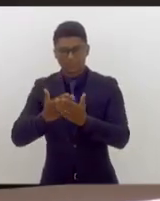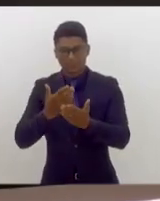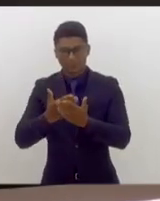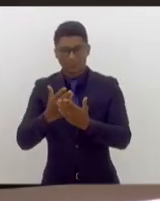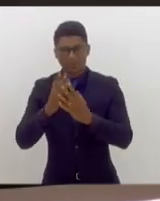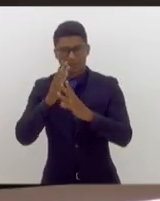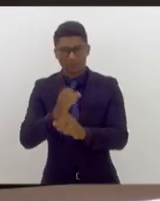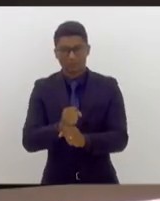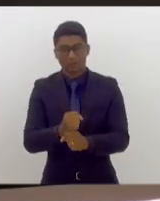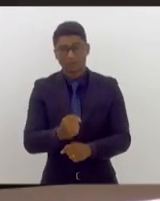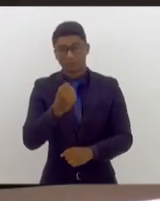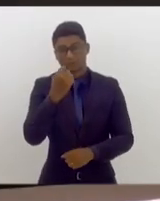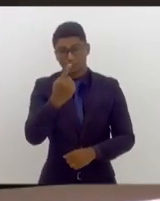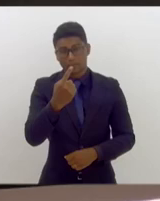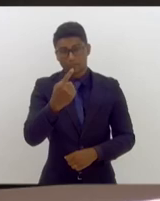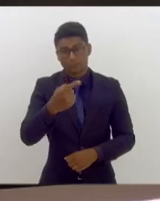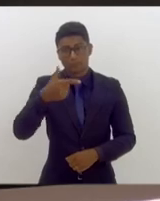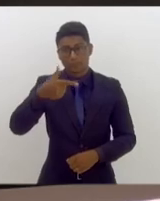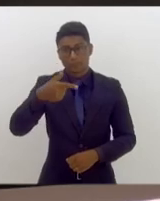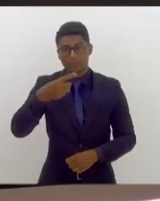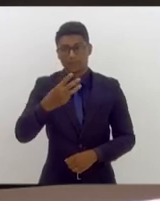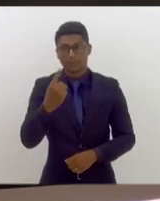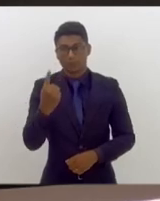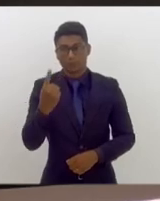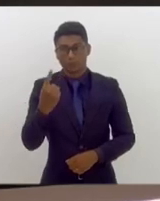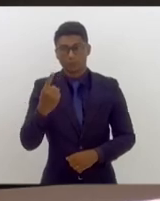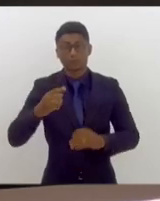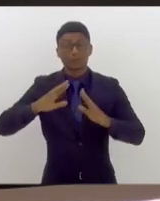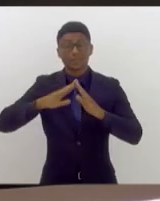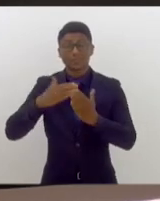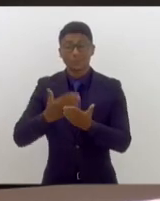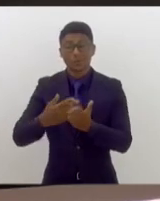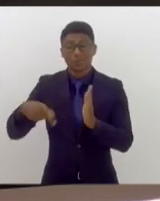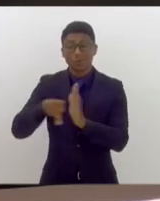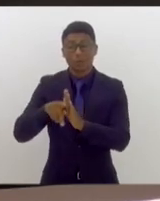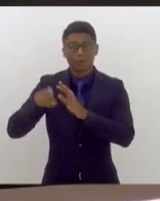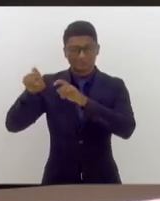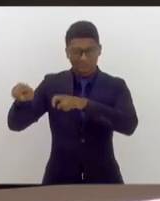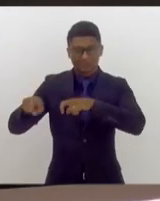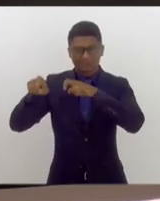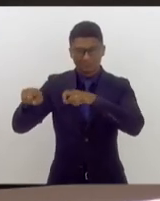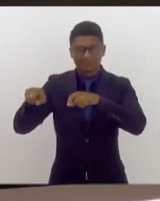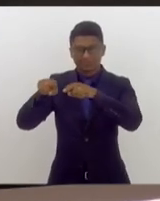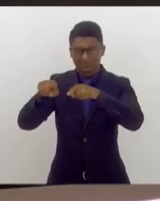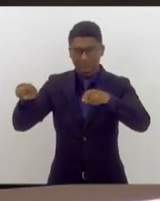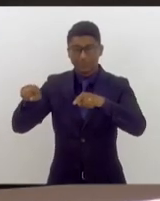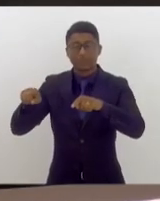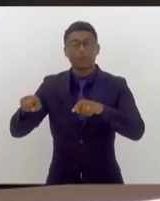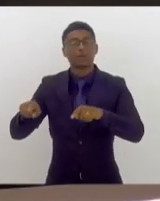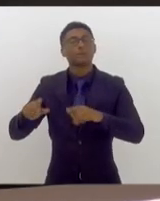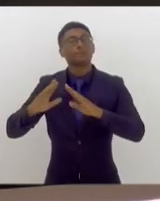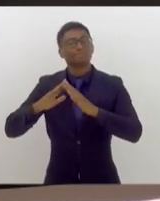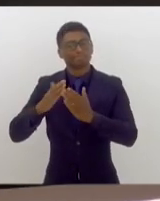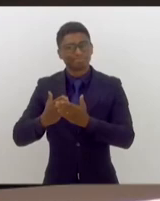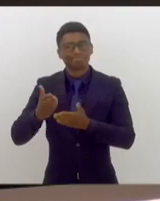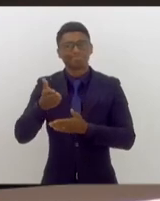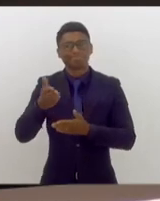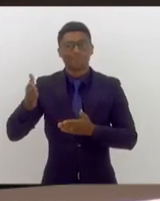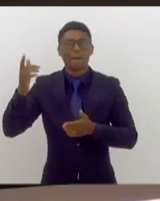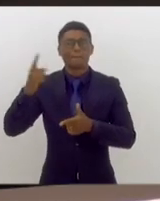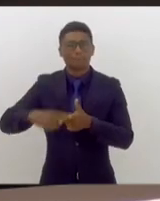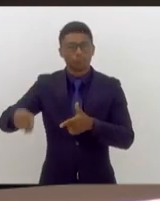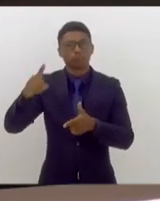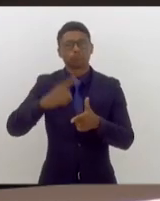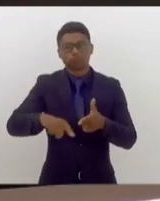Rio, algumas do interior, com grandes problemas, como o professor Zé Carlos citou, com a